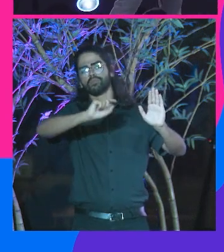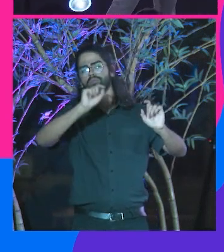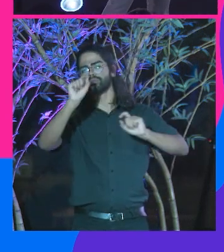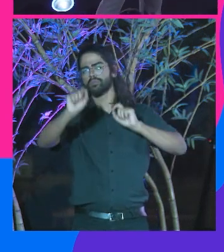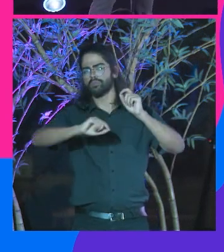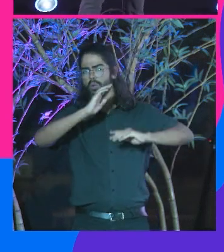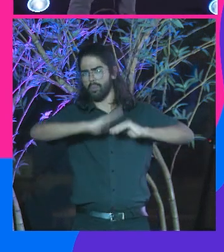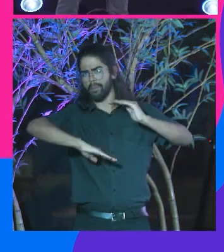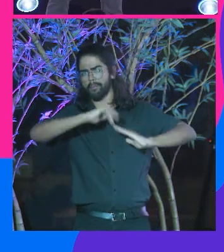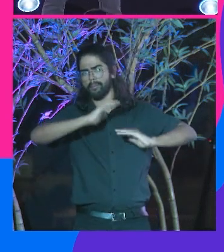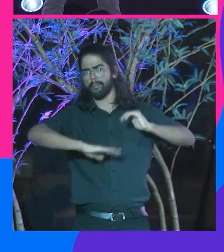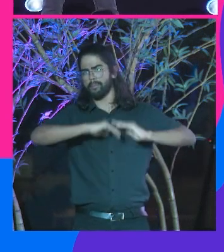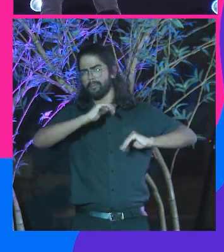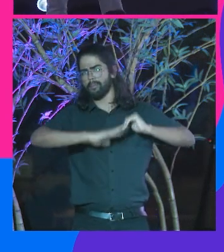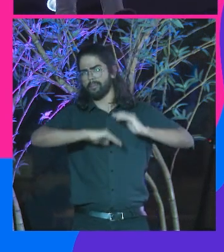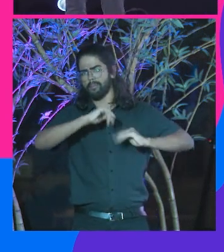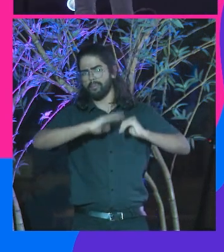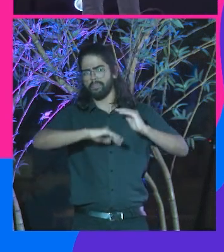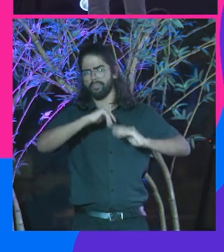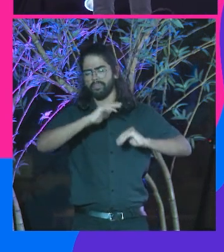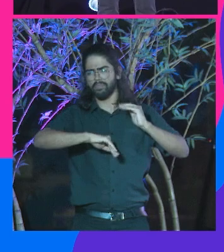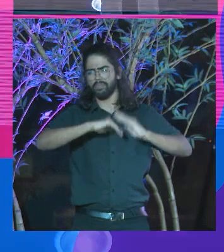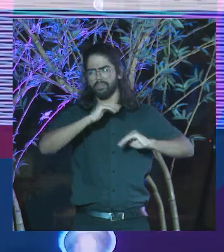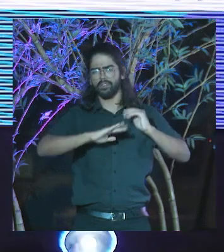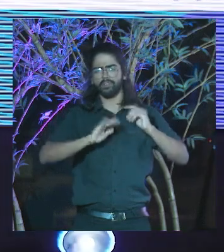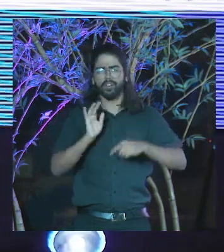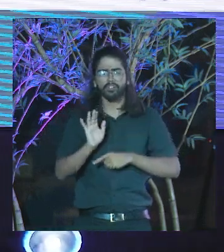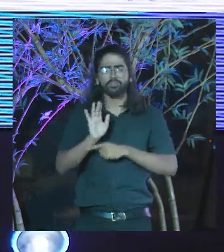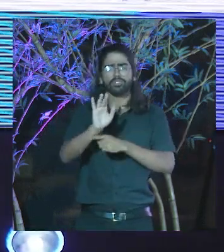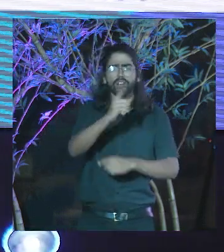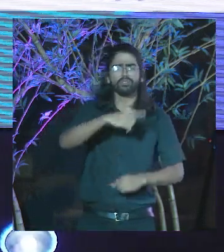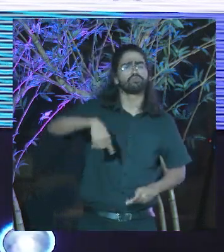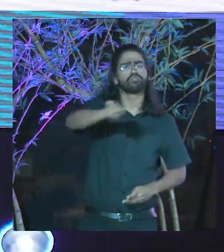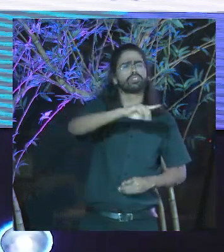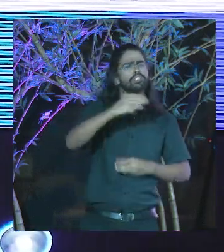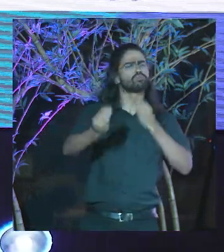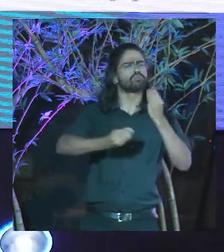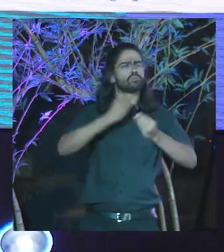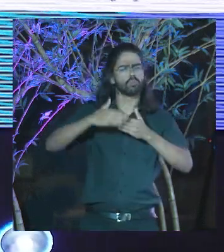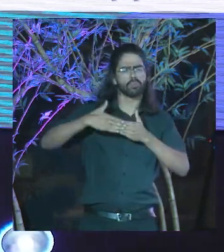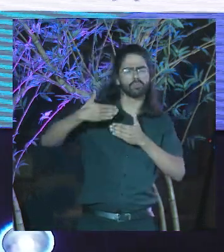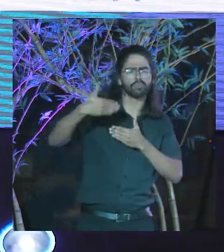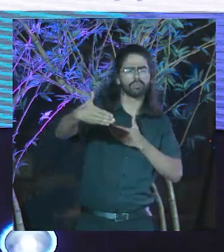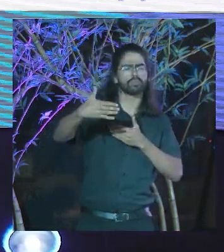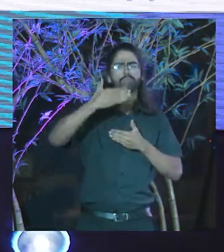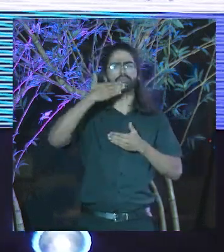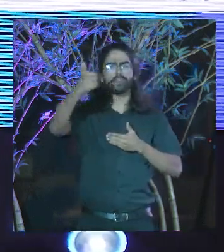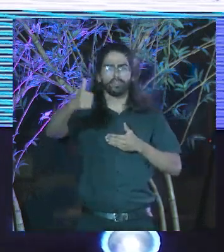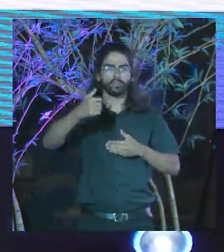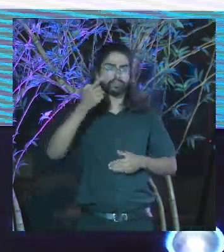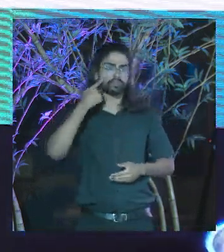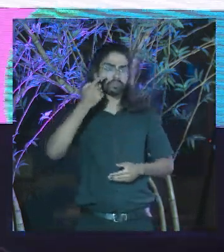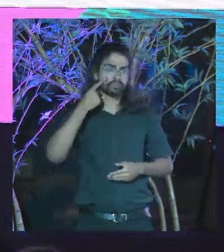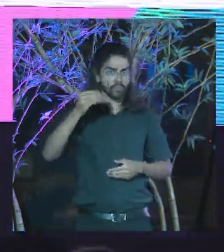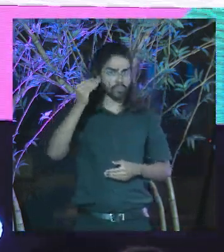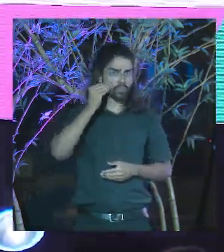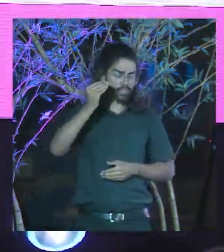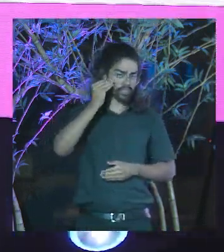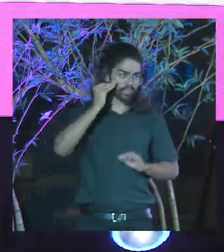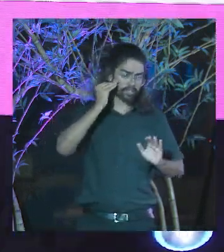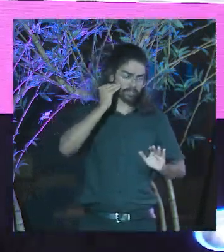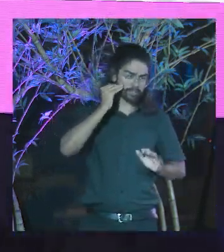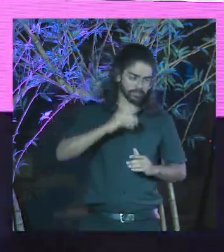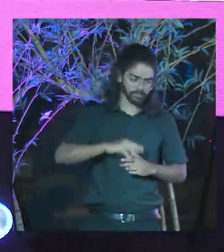ferramenta, que vai ajudar vocês a navegar no que está vindo pela frente. Tá, gente? Deixa eu só ver se eu acho